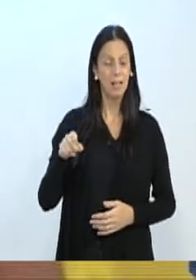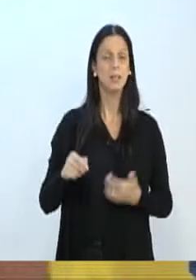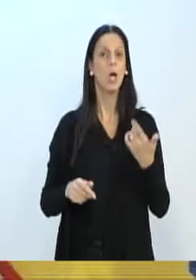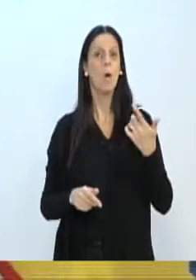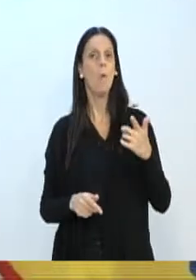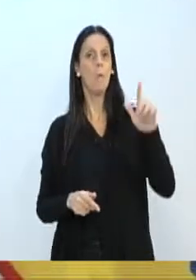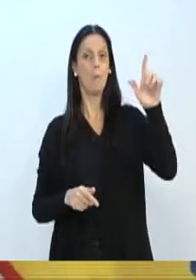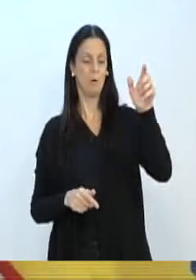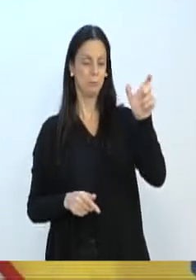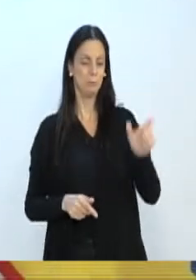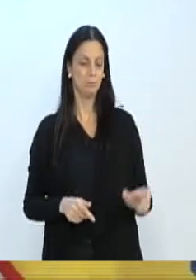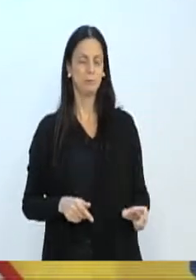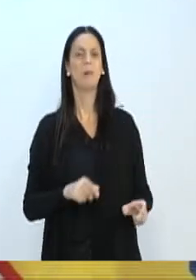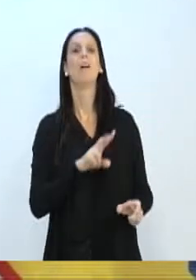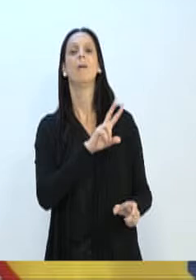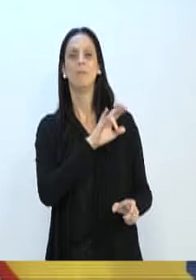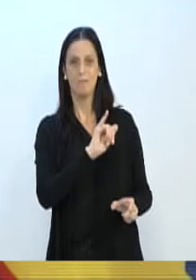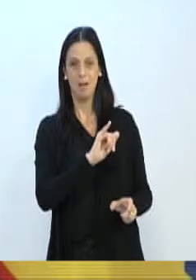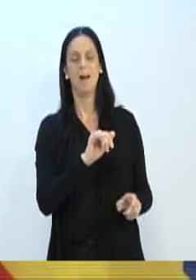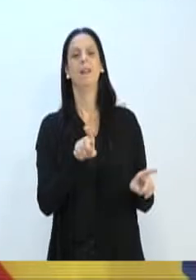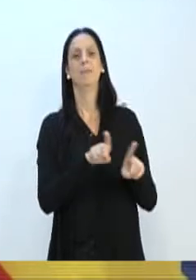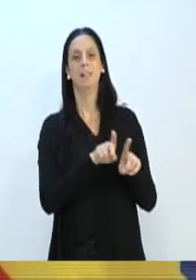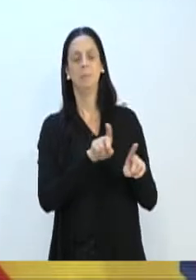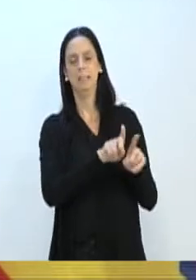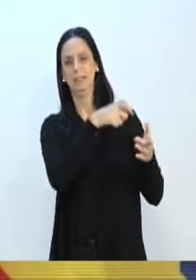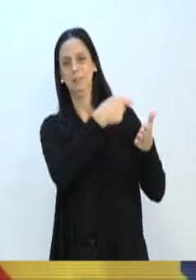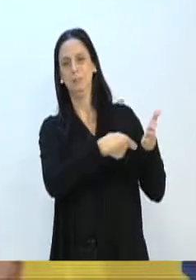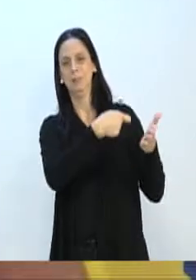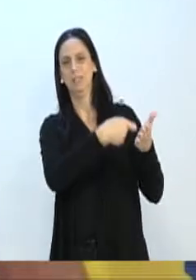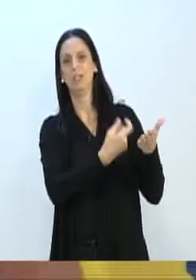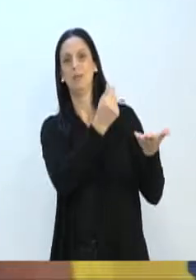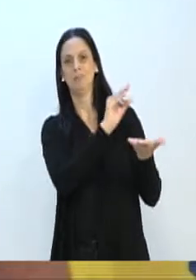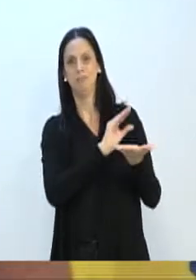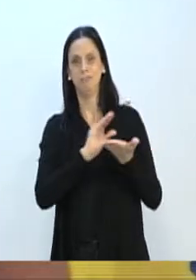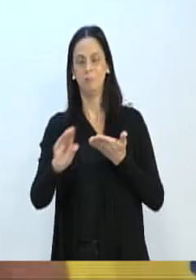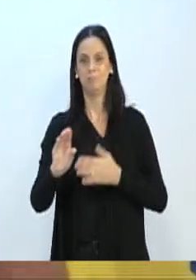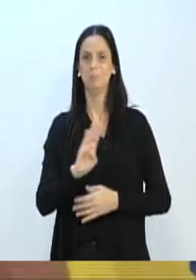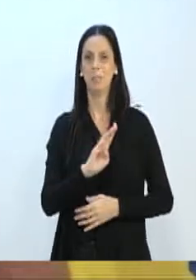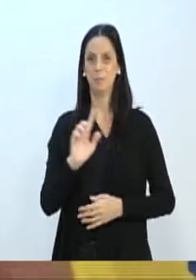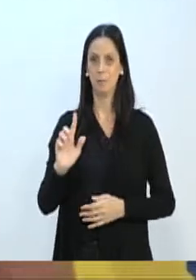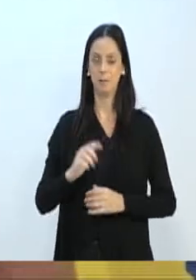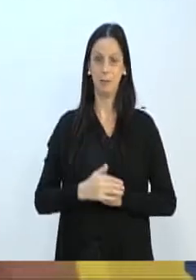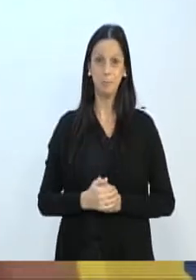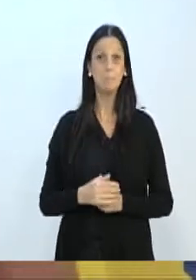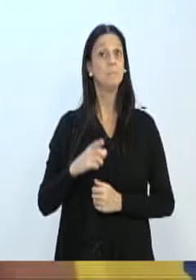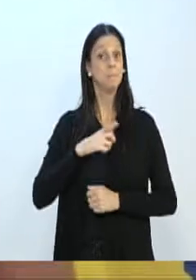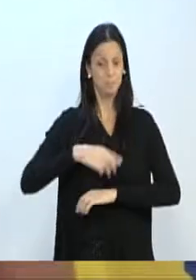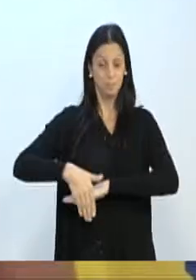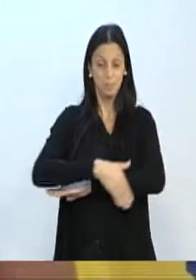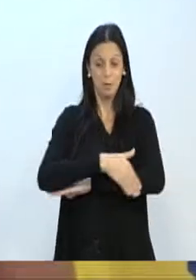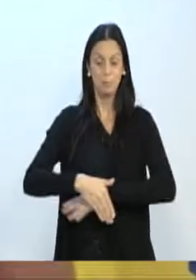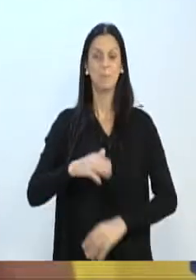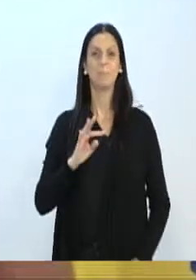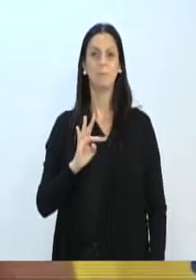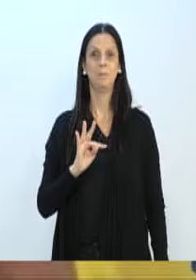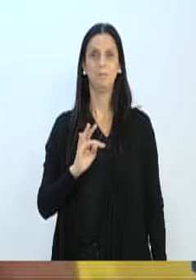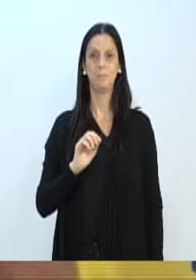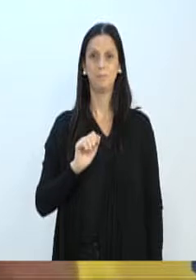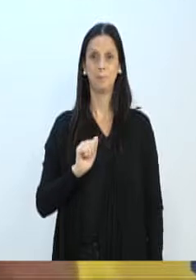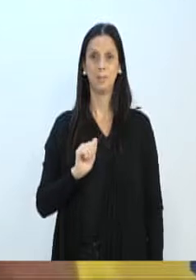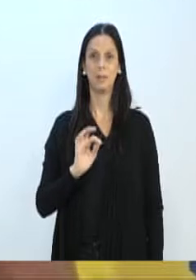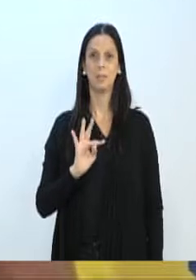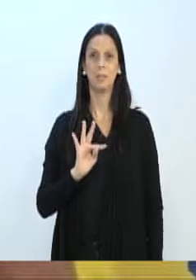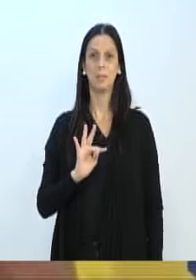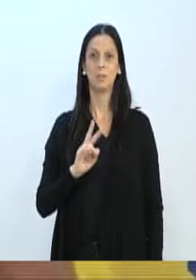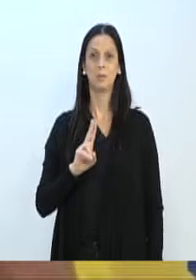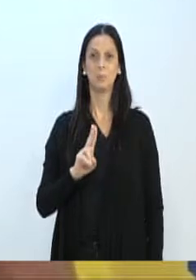também vão voltar na cidade, vão trazer recursos. Inclusive, tem uma rua lá na Satutibas que está prestes a ganhar ordem de serviço com